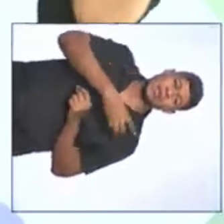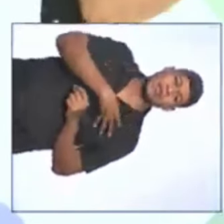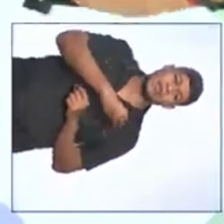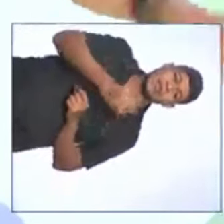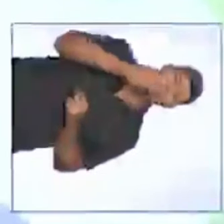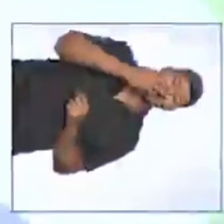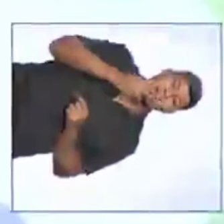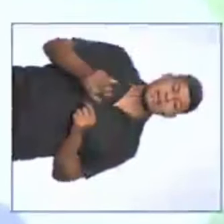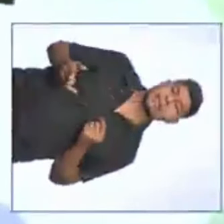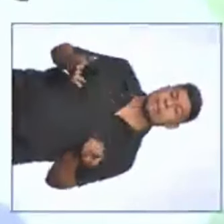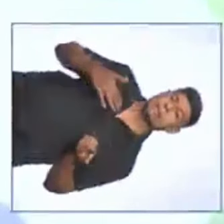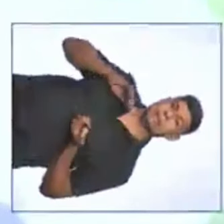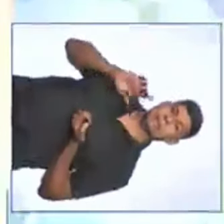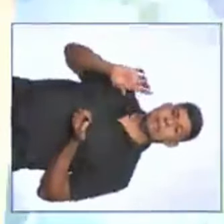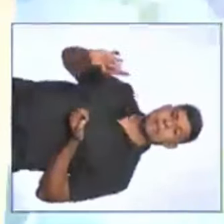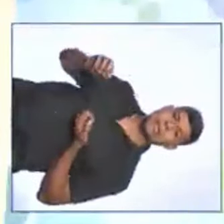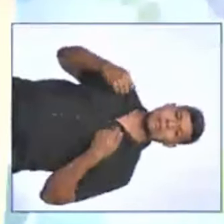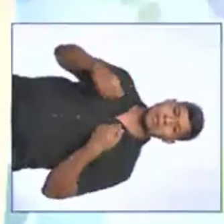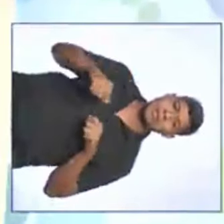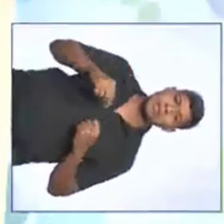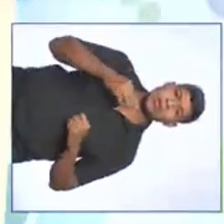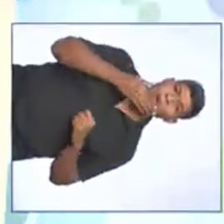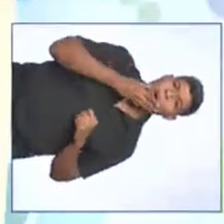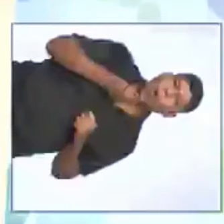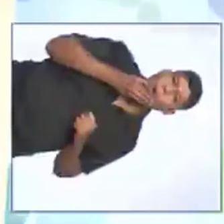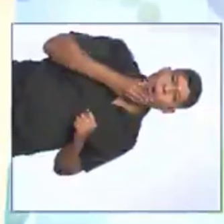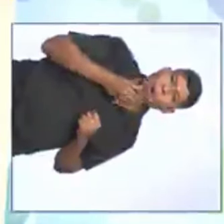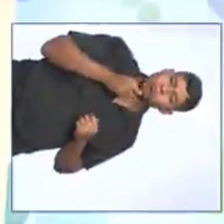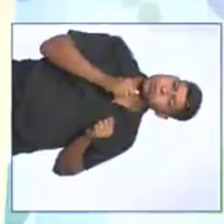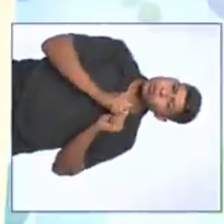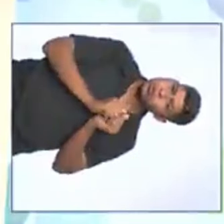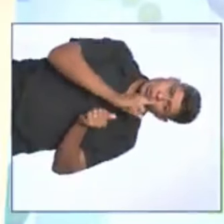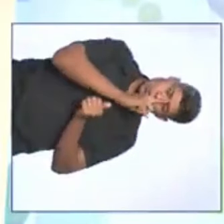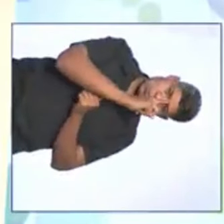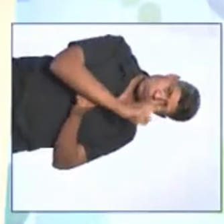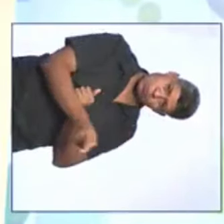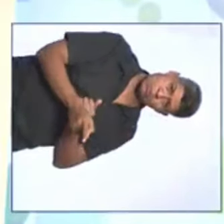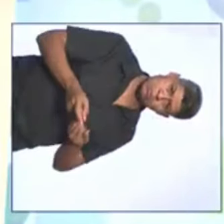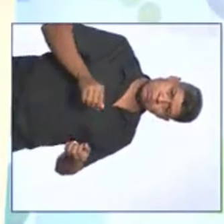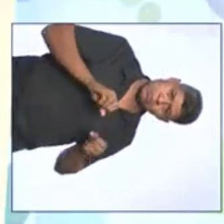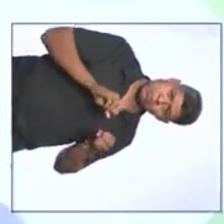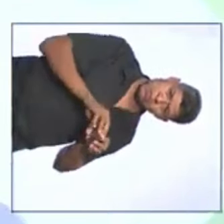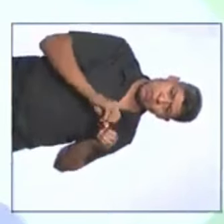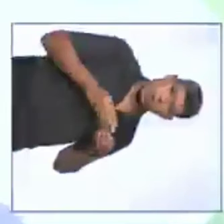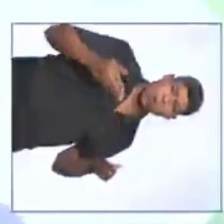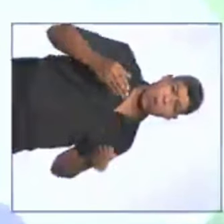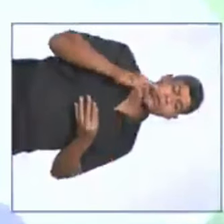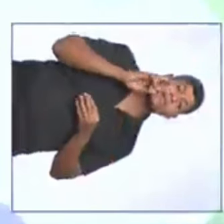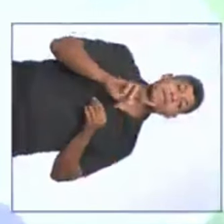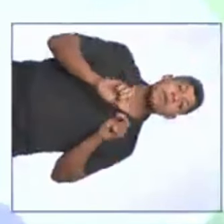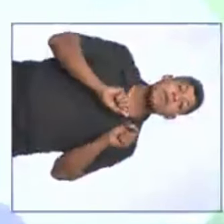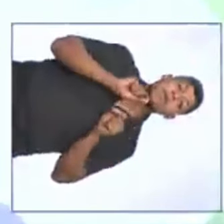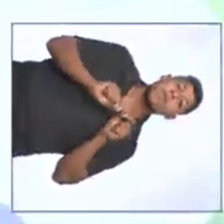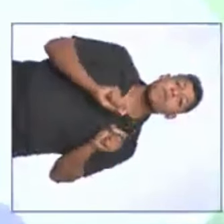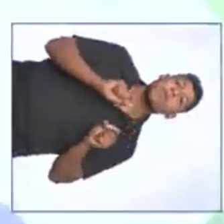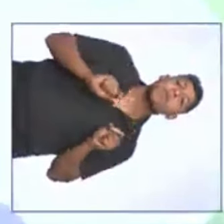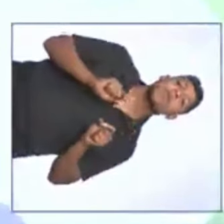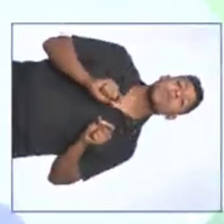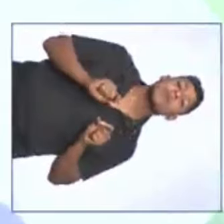ser nossa senhora, tem que ter uma figura paterna, um homem lá pra criar. E hoje a gente vê que esse